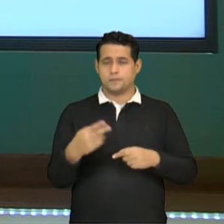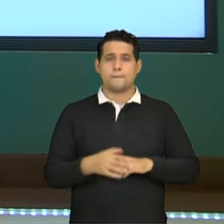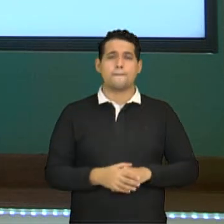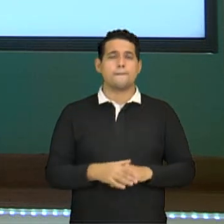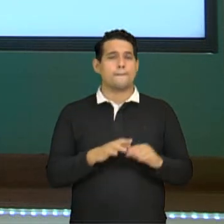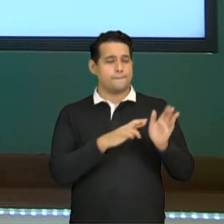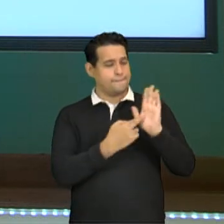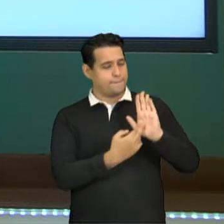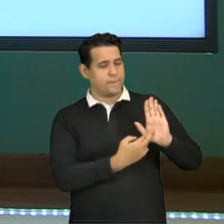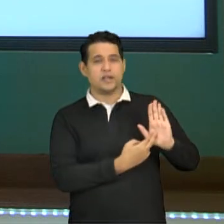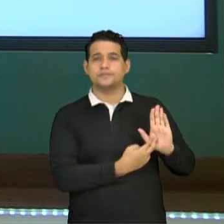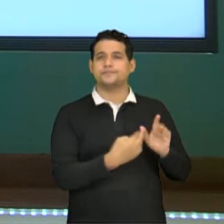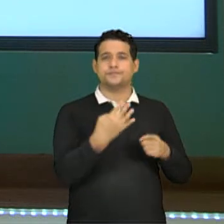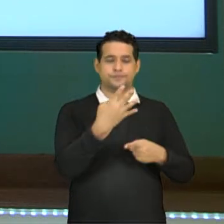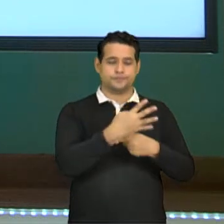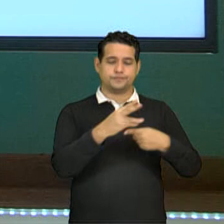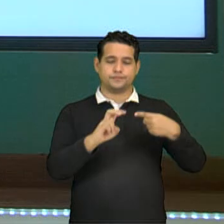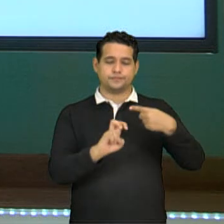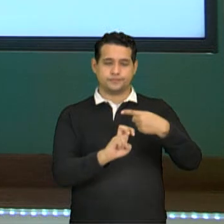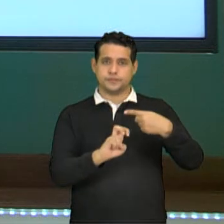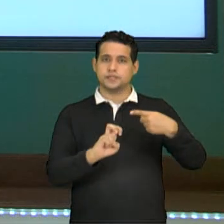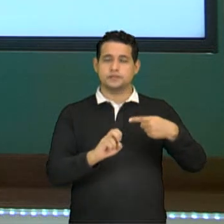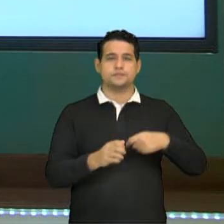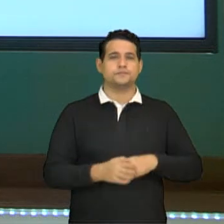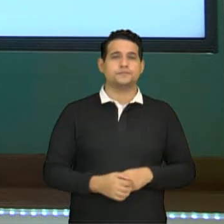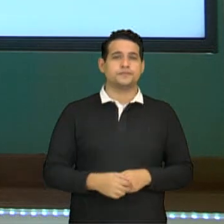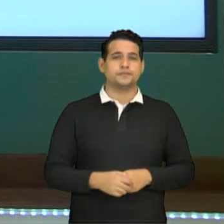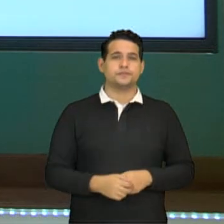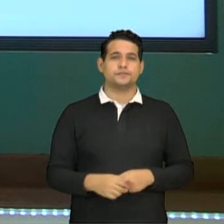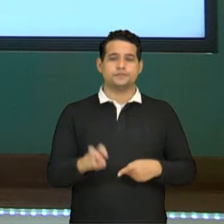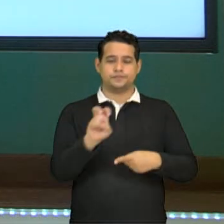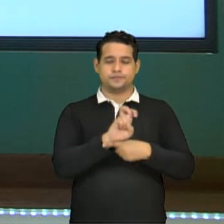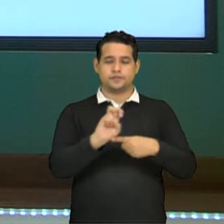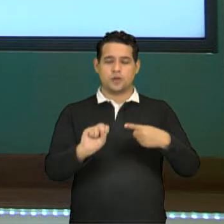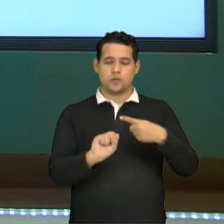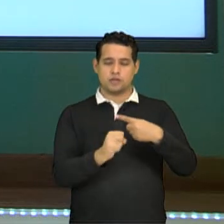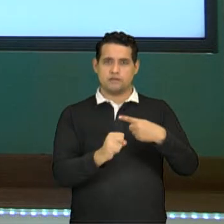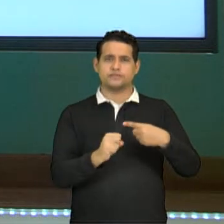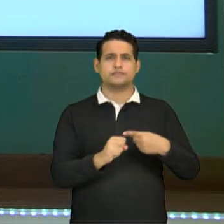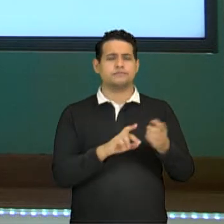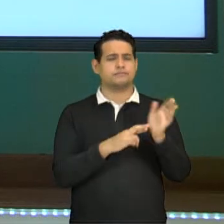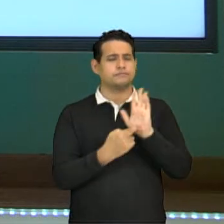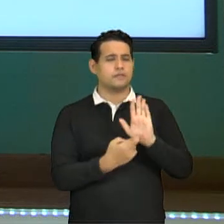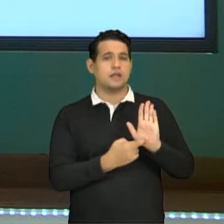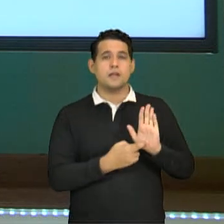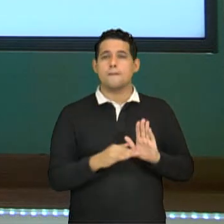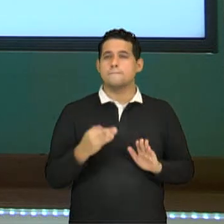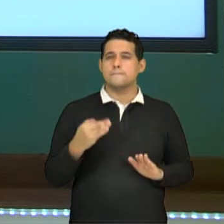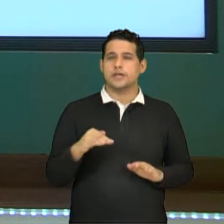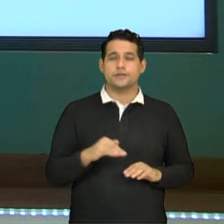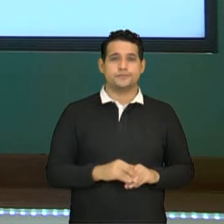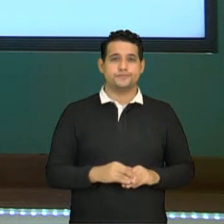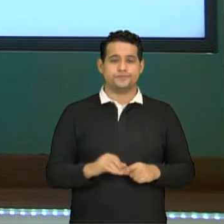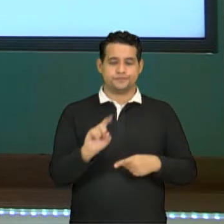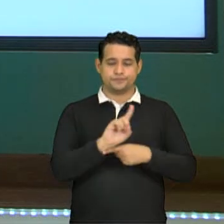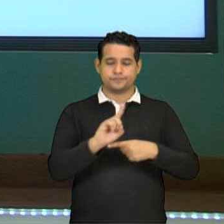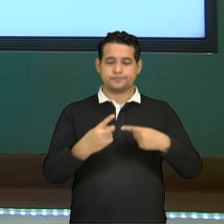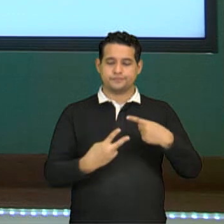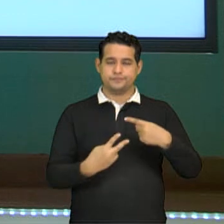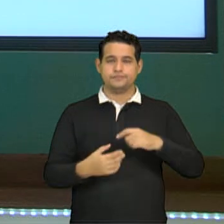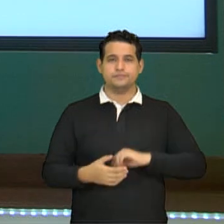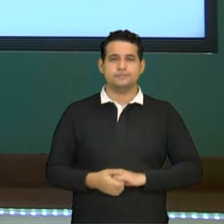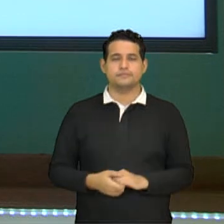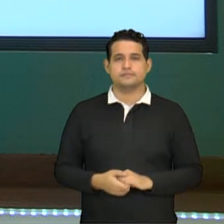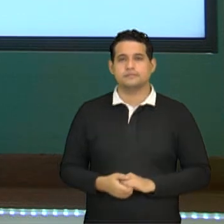Então, representa 4/5 de 5/8, representa meio, 1/2,